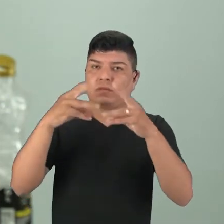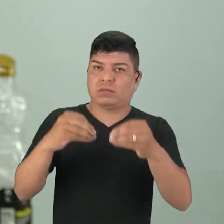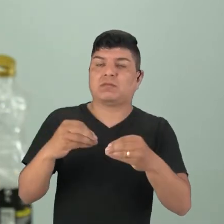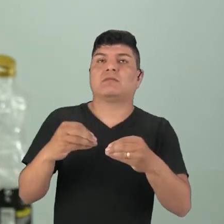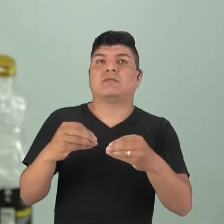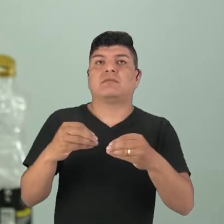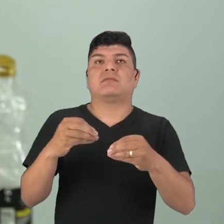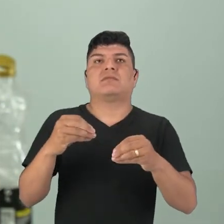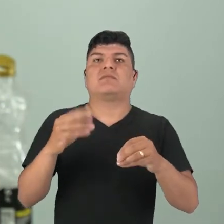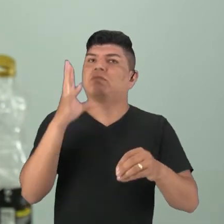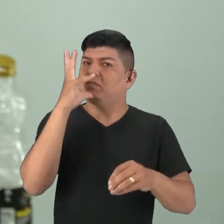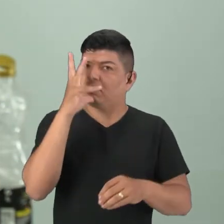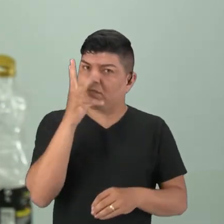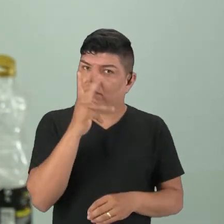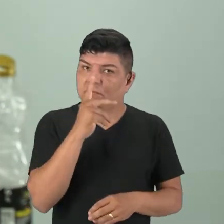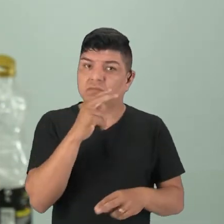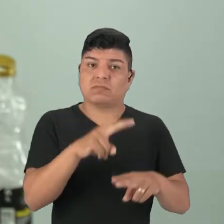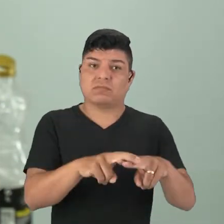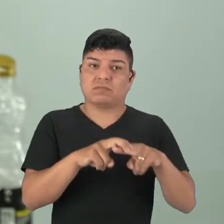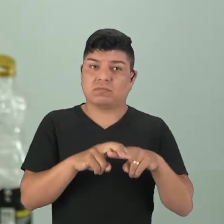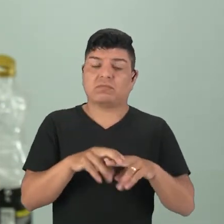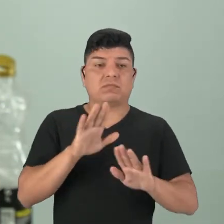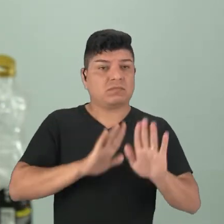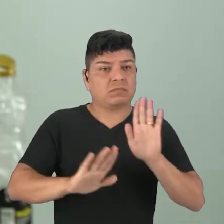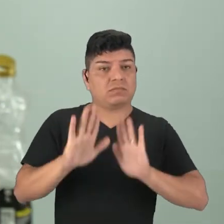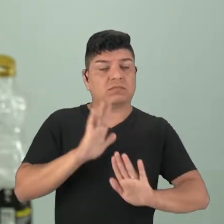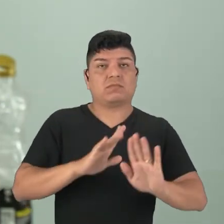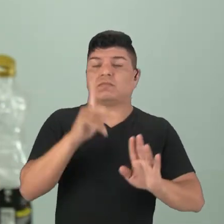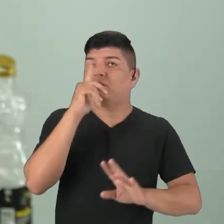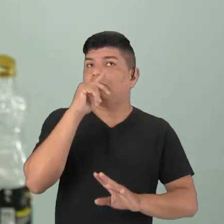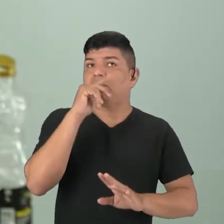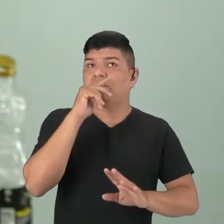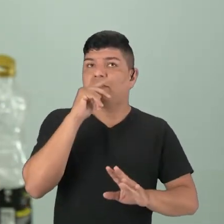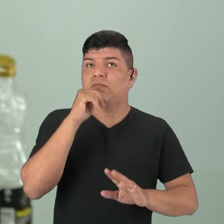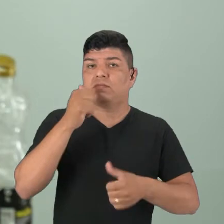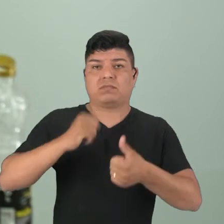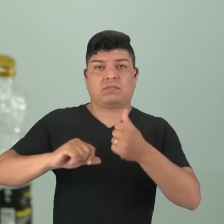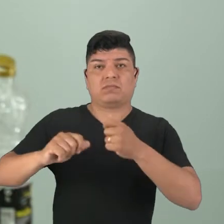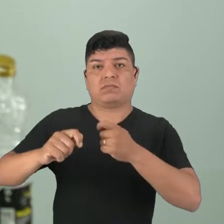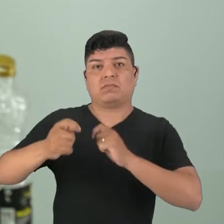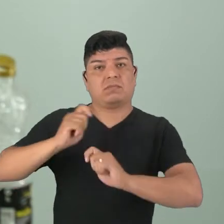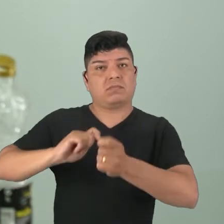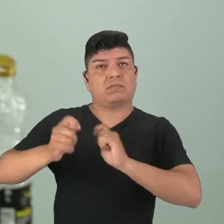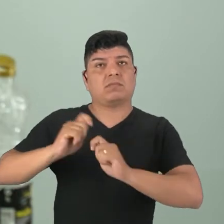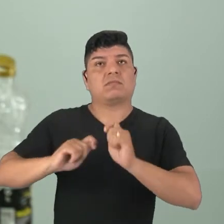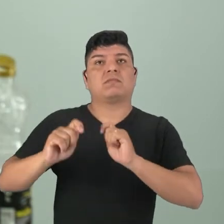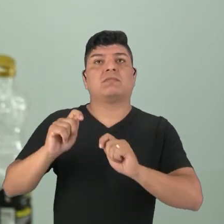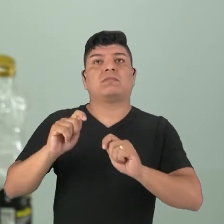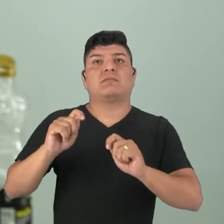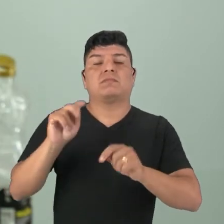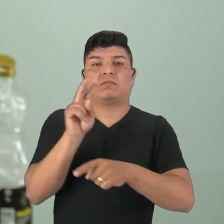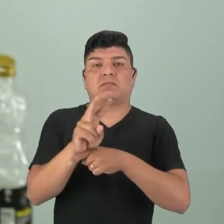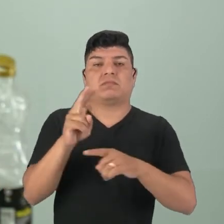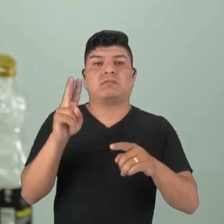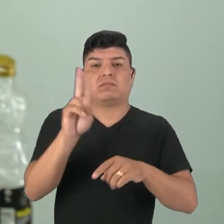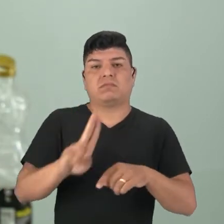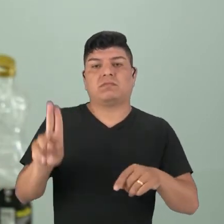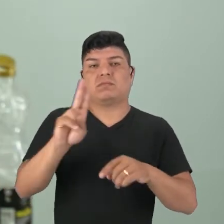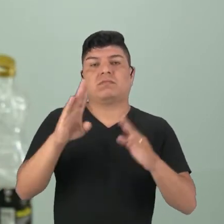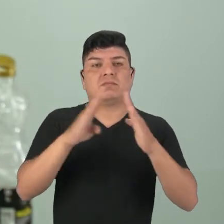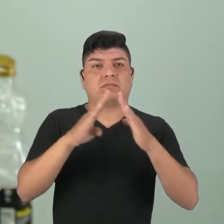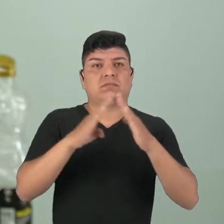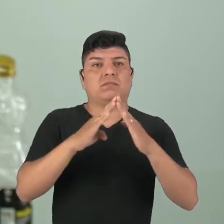E que processo longo, né? Por isso que a gente tem que preservar a água, economizarmos, temos cuidado da maneira que a gente usa nossas casas e